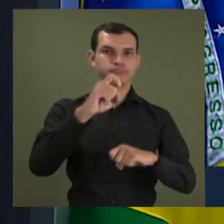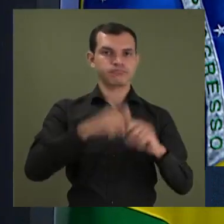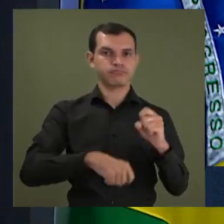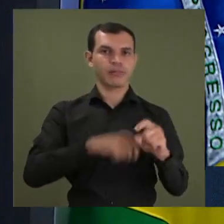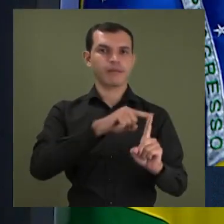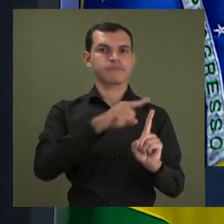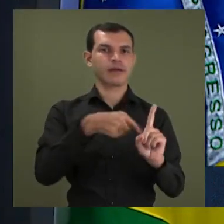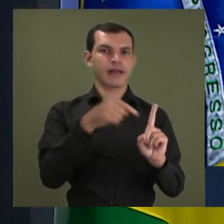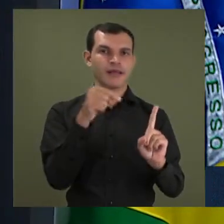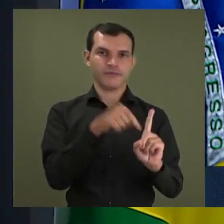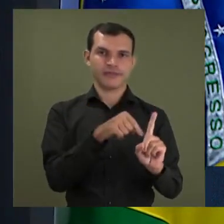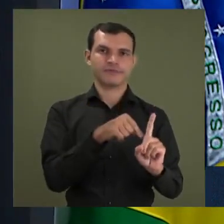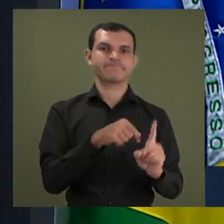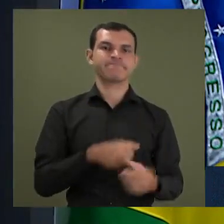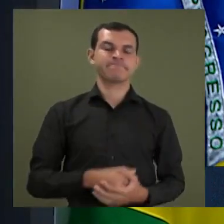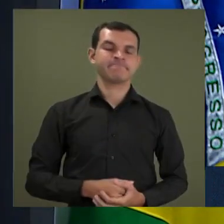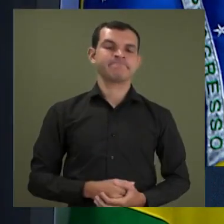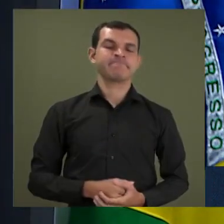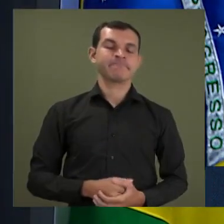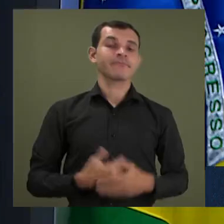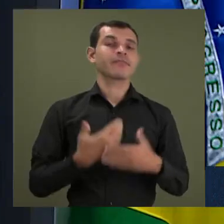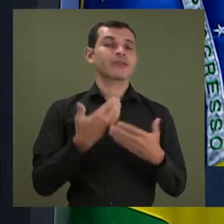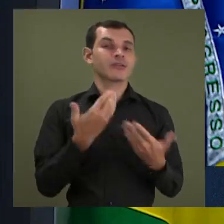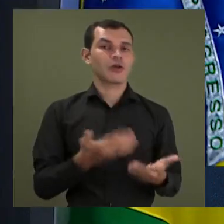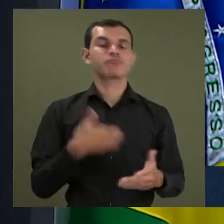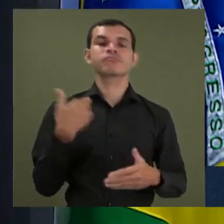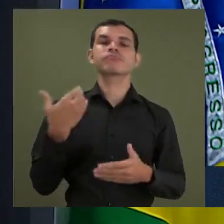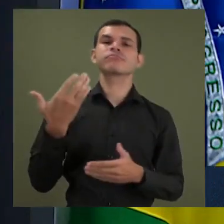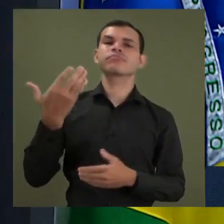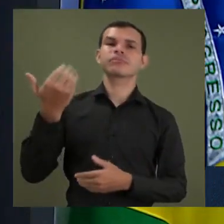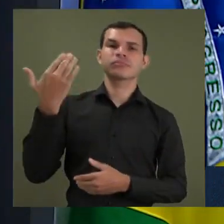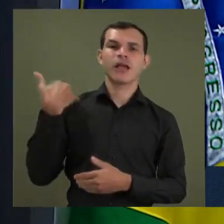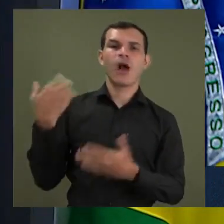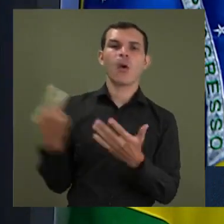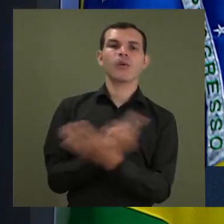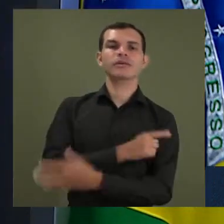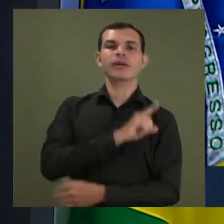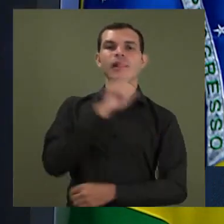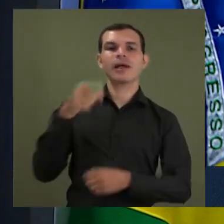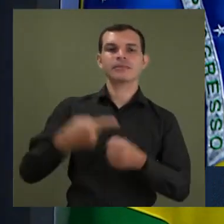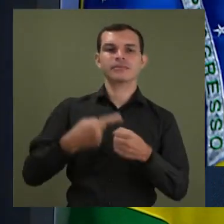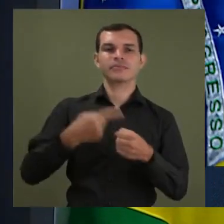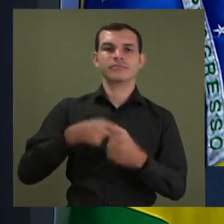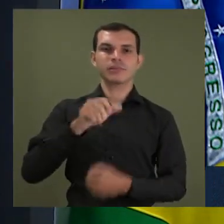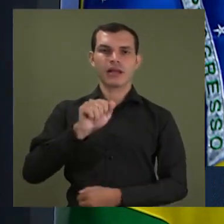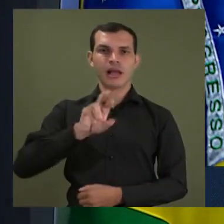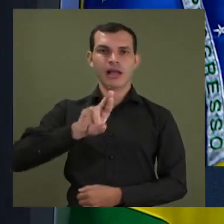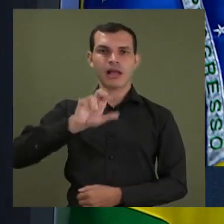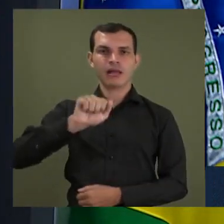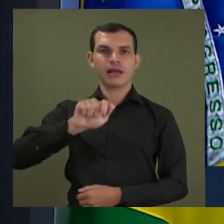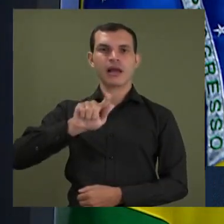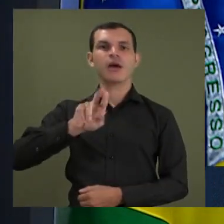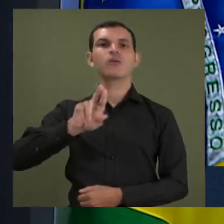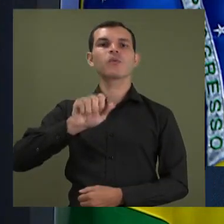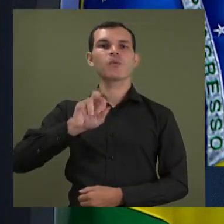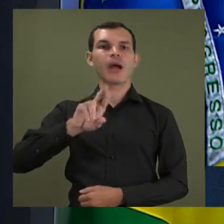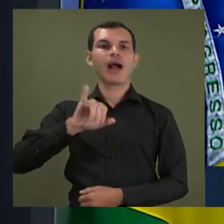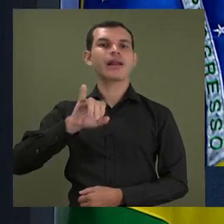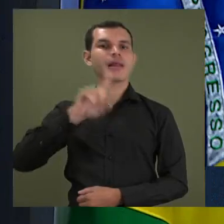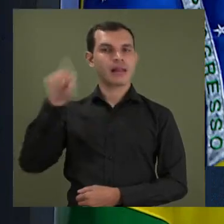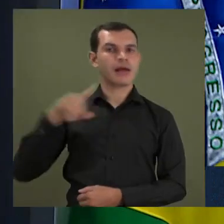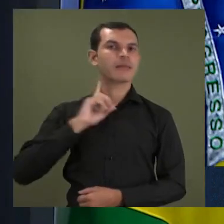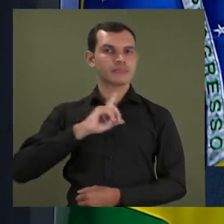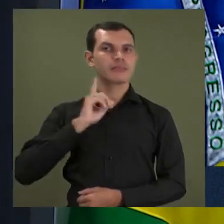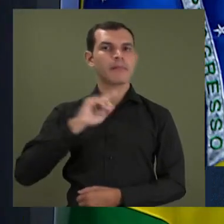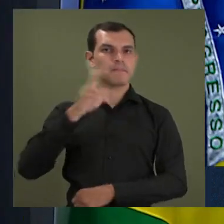anos de idade. O caso ocorreu em Araguari, presidente Pacheco, em Minas Gerais, e chocou o